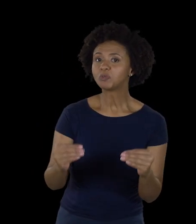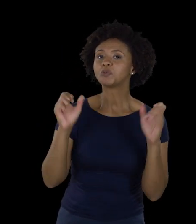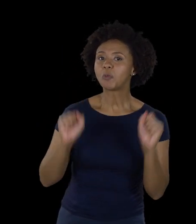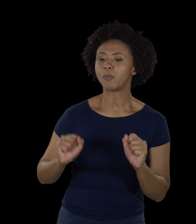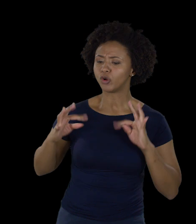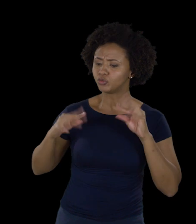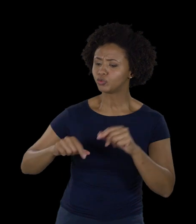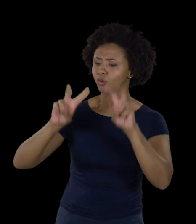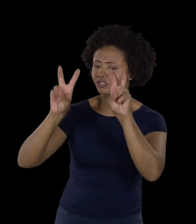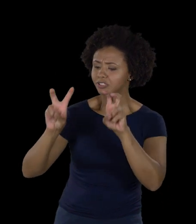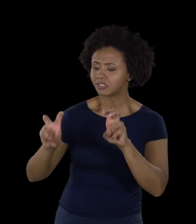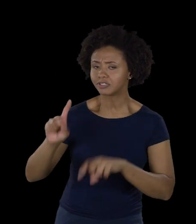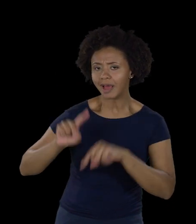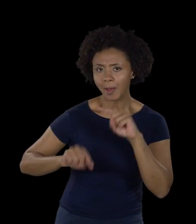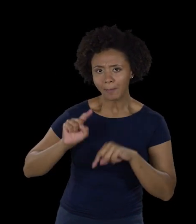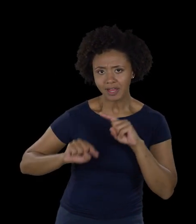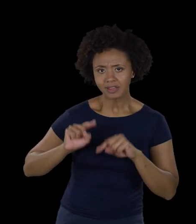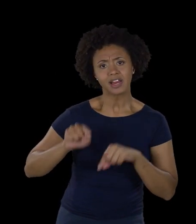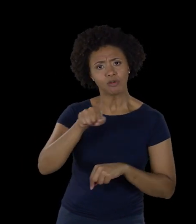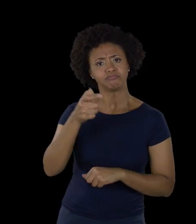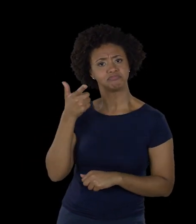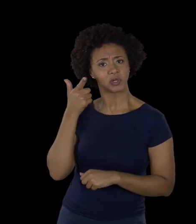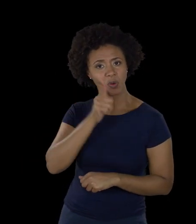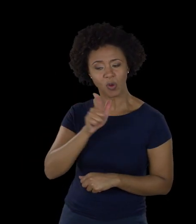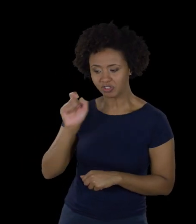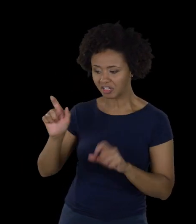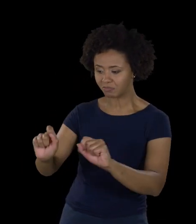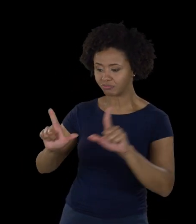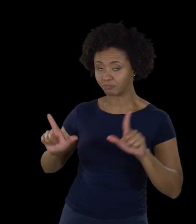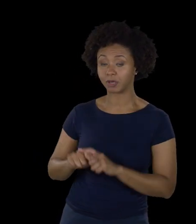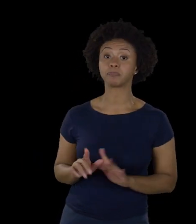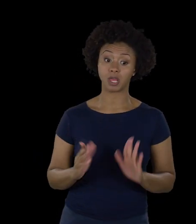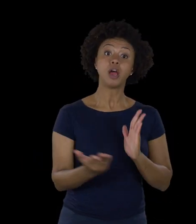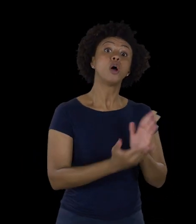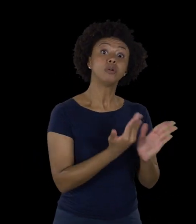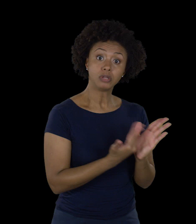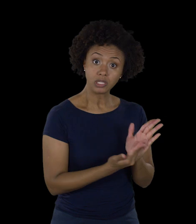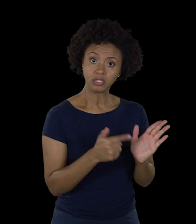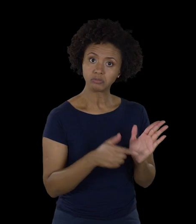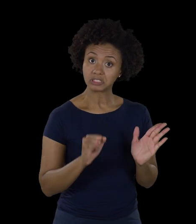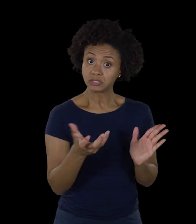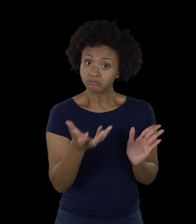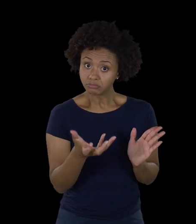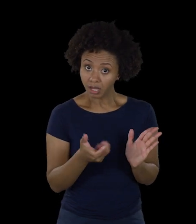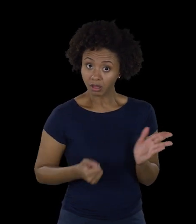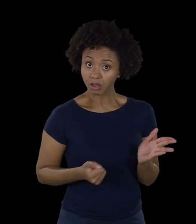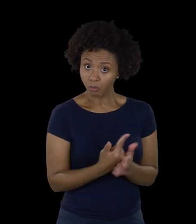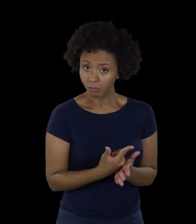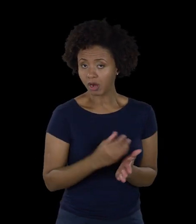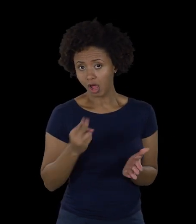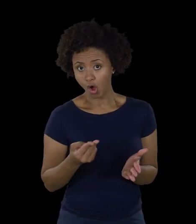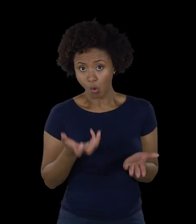demais materiais que foram desenvolvidos pelo projeto, além do livro. O livro, inclusive, caso você queira adquiri-lo, ele